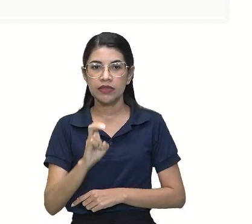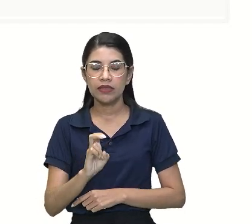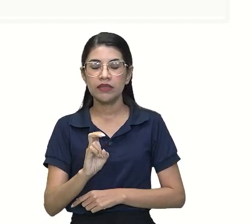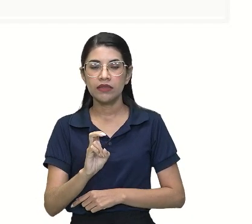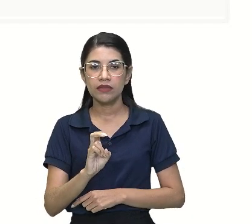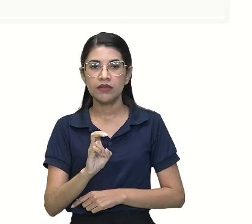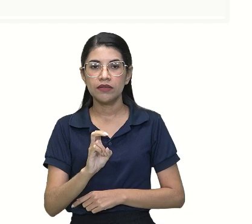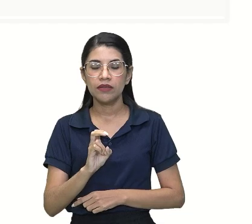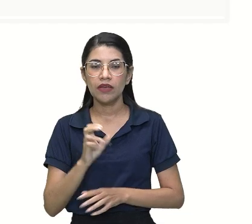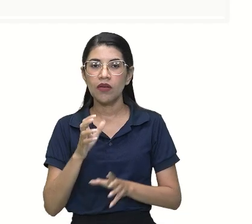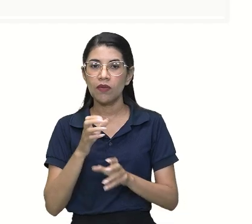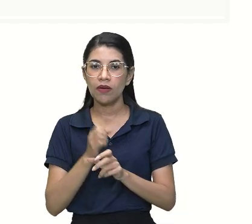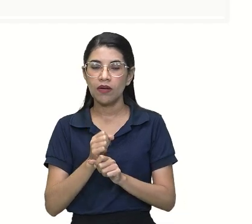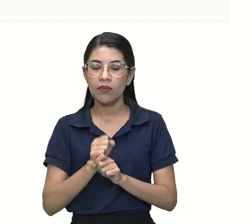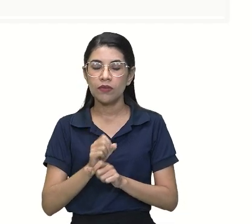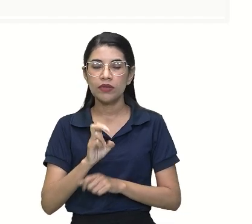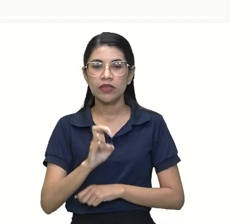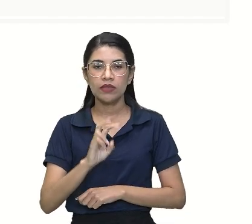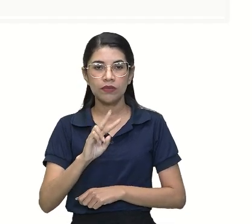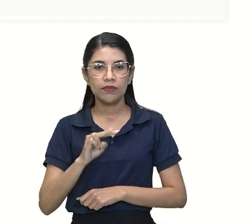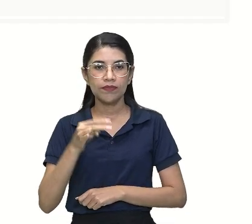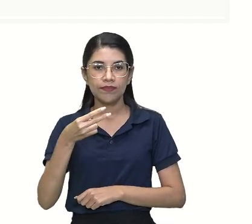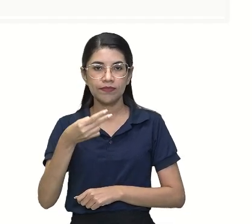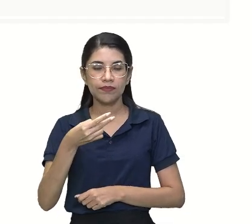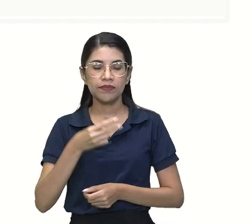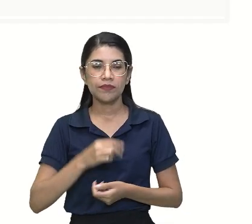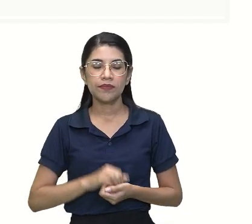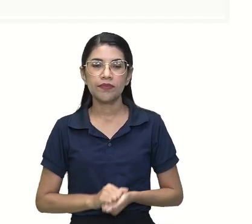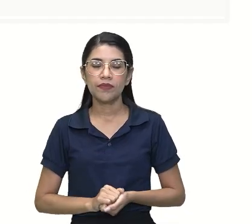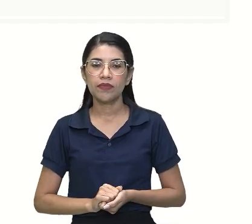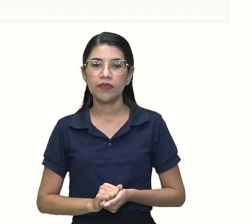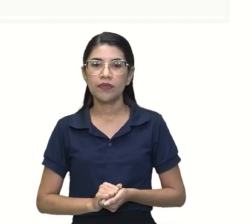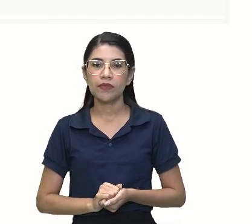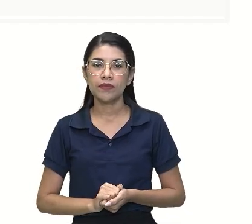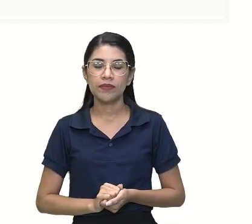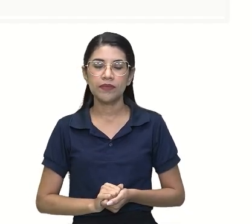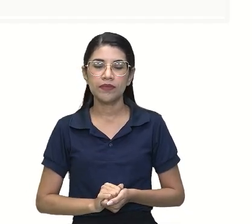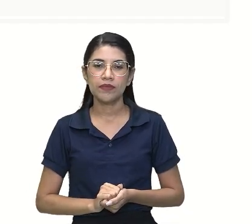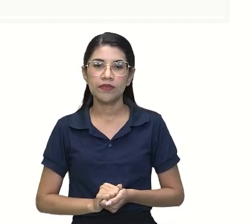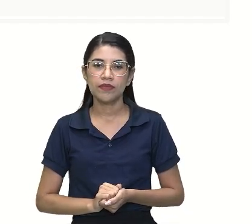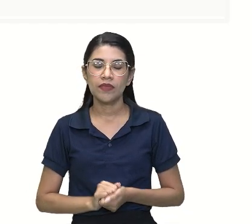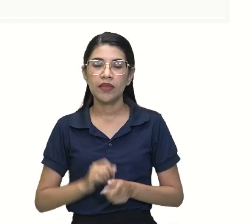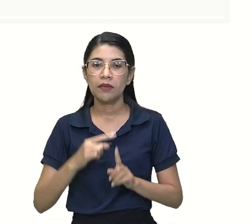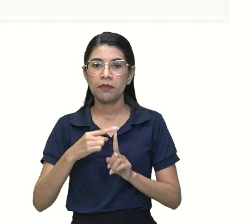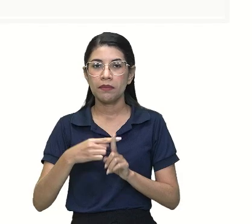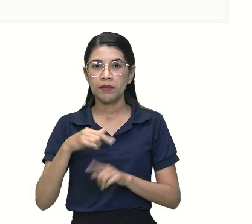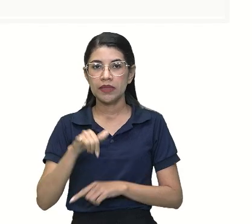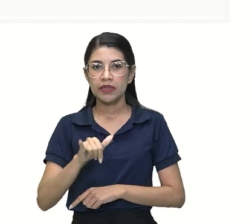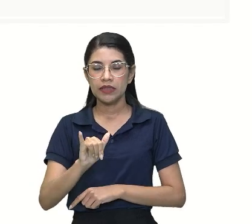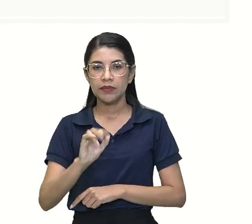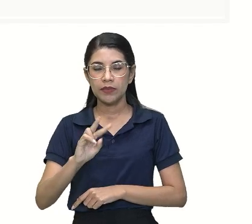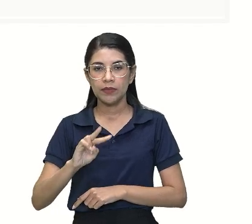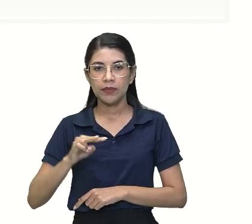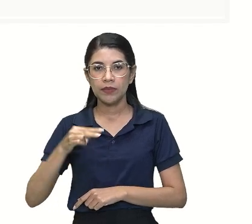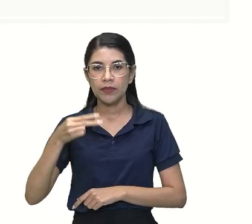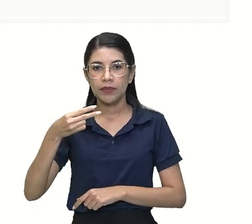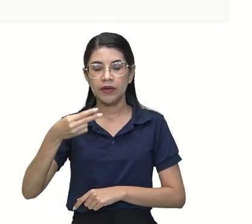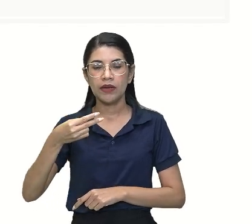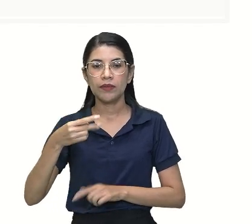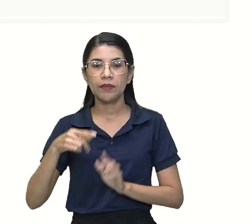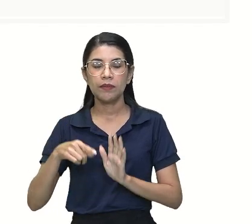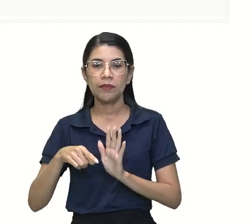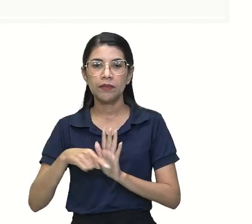25, né? Que é o resultado de 5 ao quadrado, mais y ao quadrado